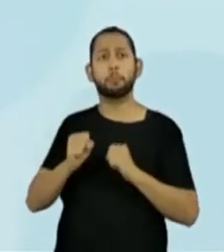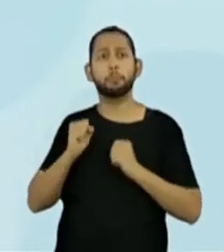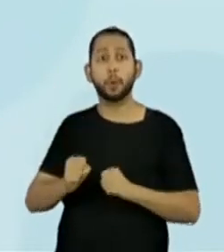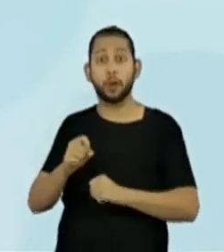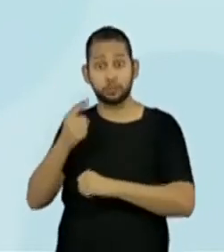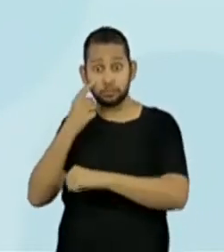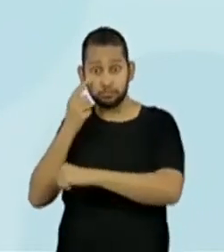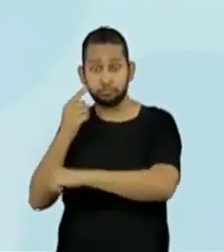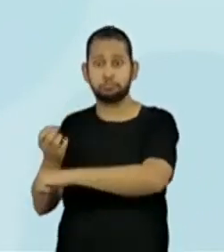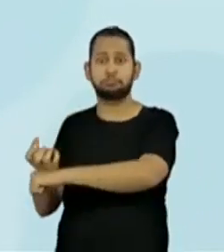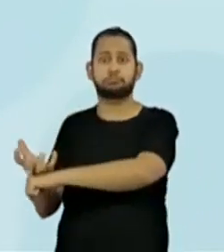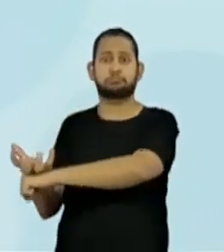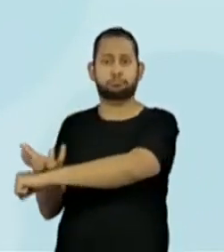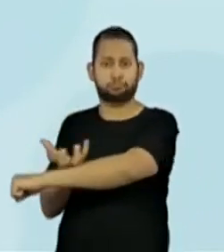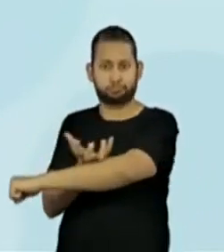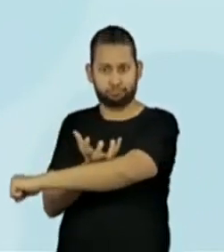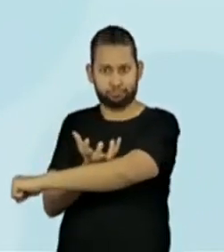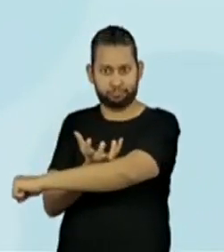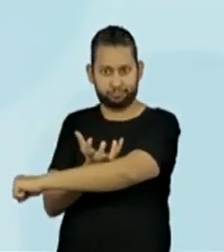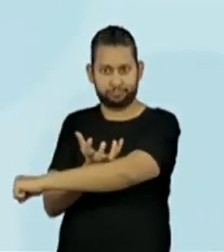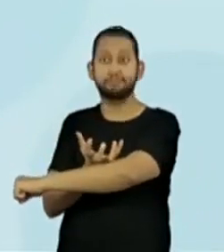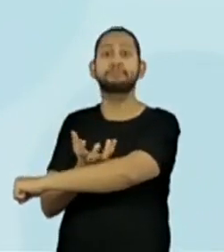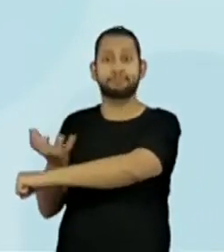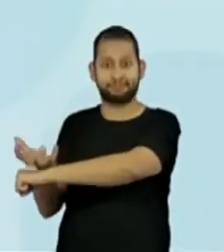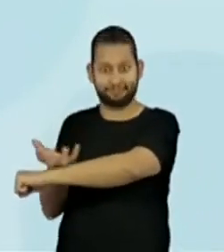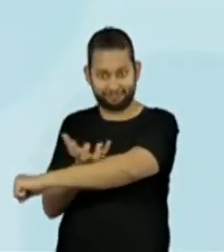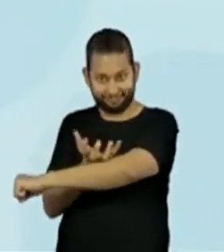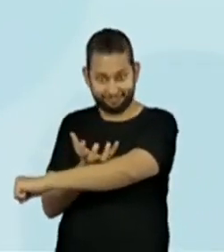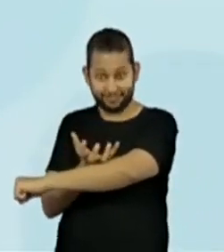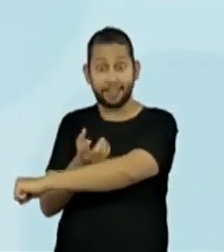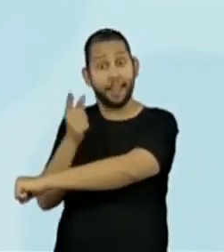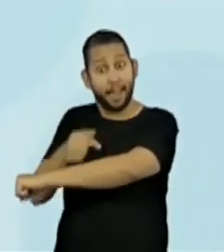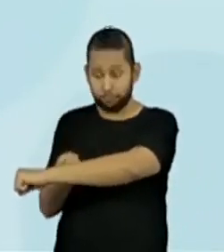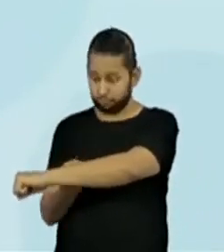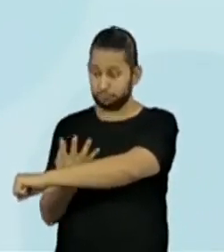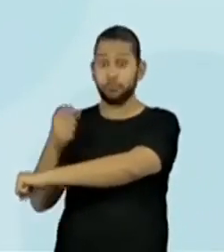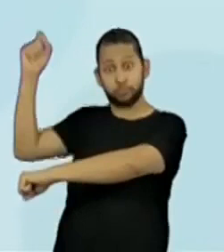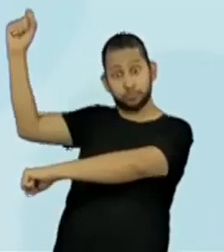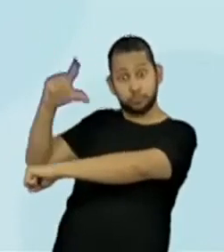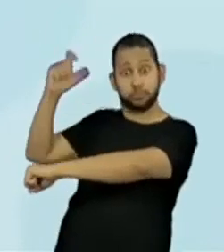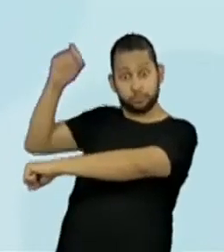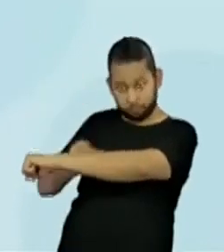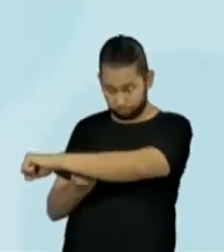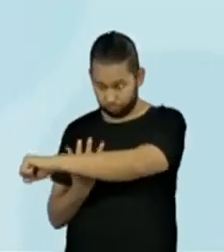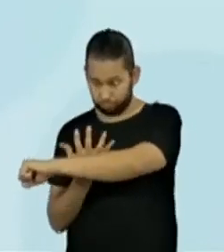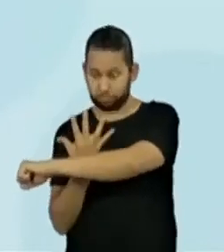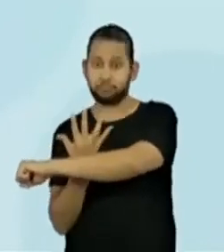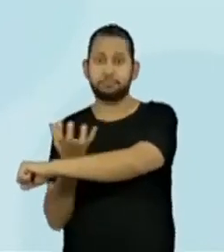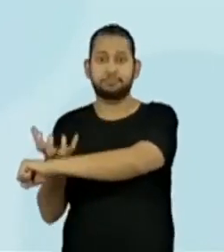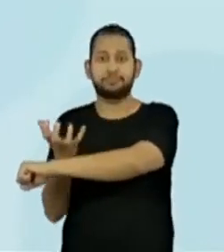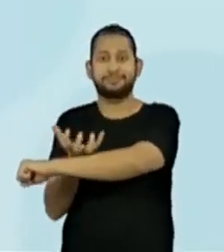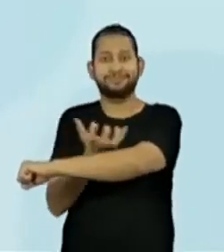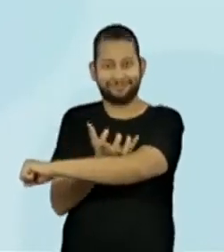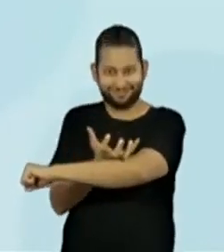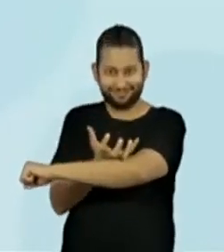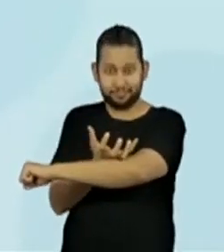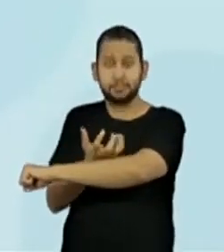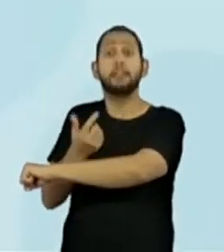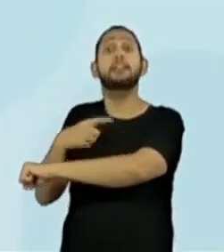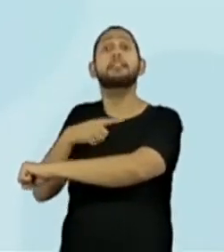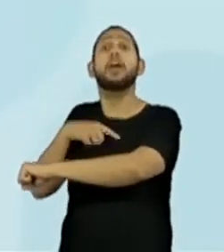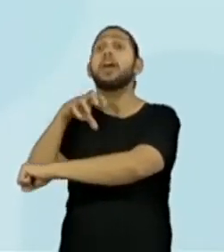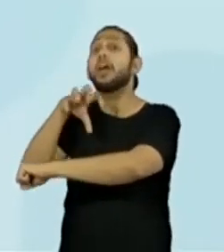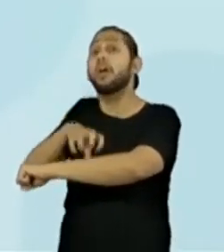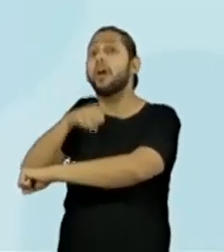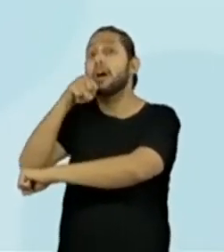seguintes cadeias alimentares. A grama, que é uma planta, ela serve de alimento